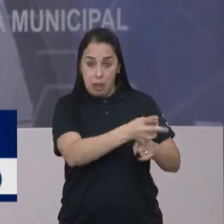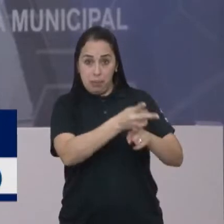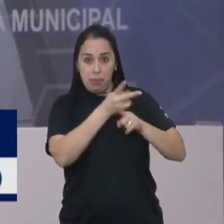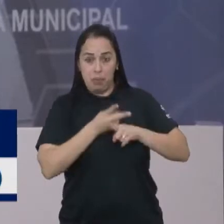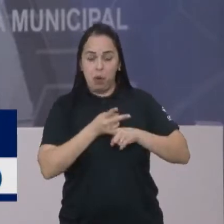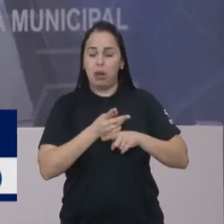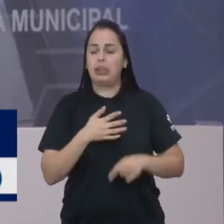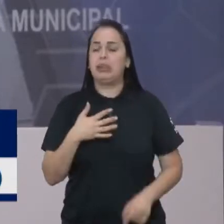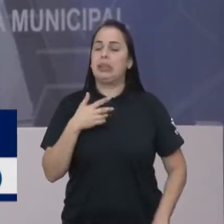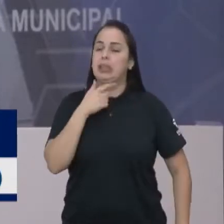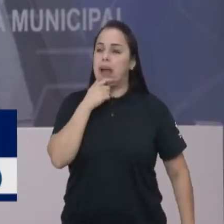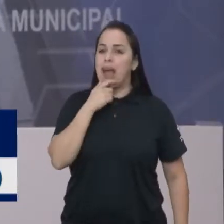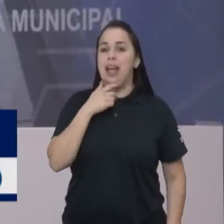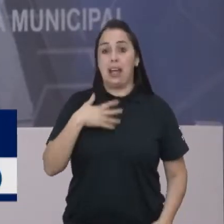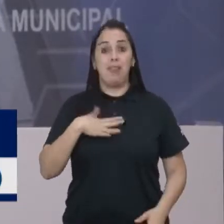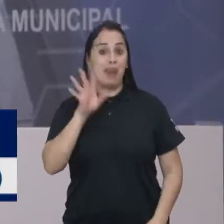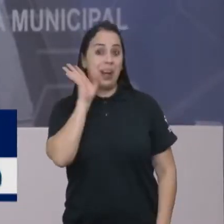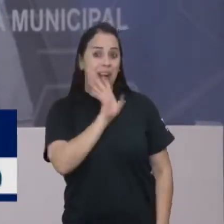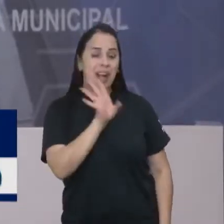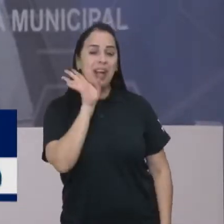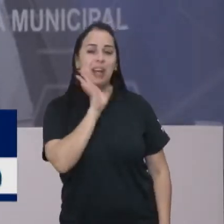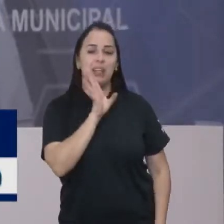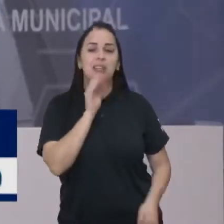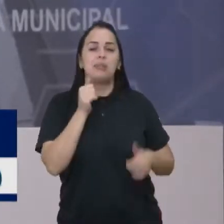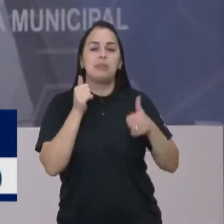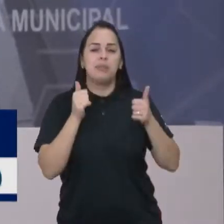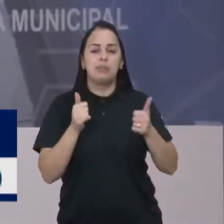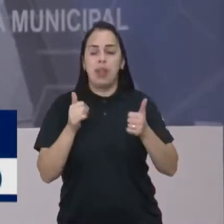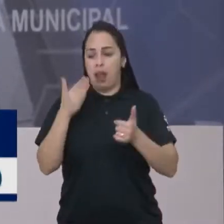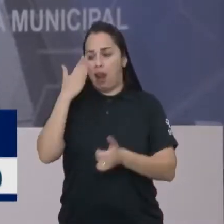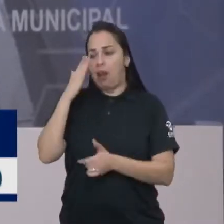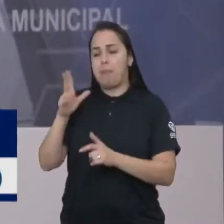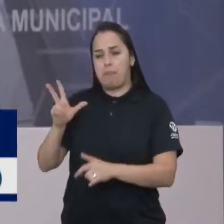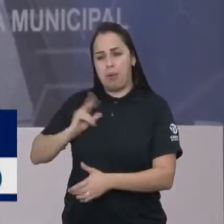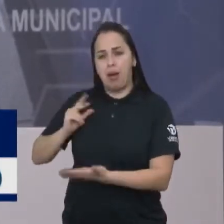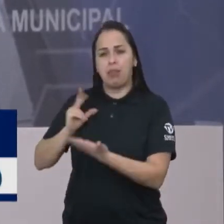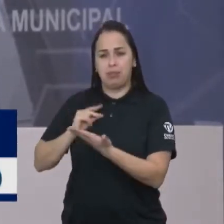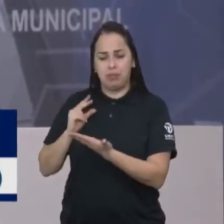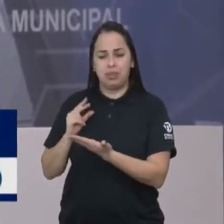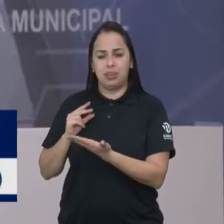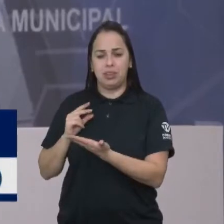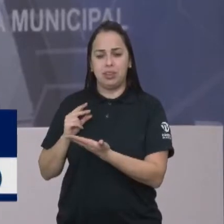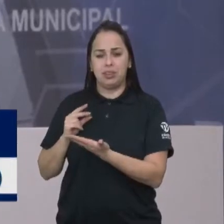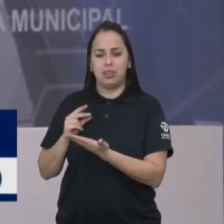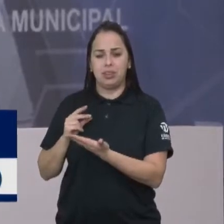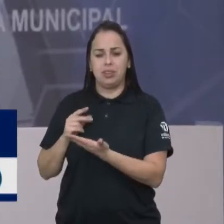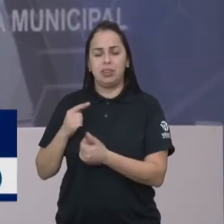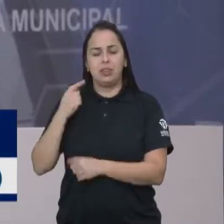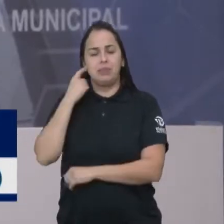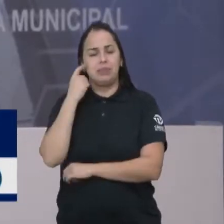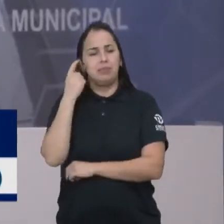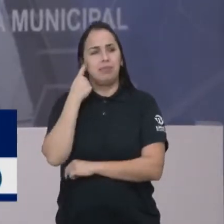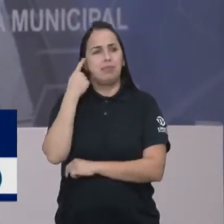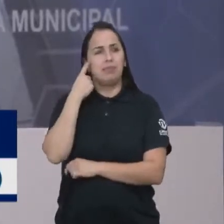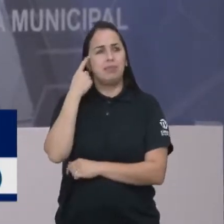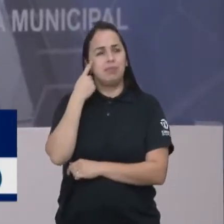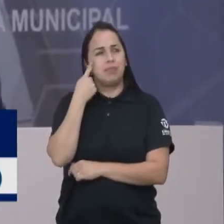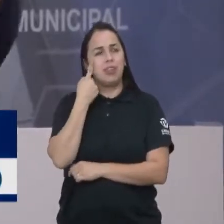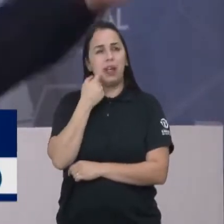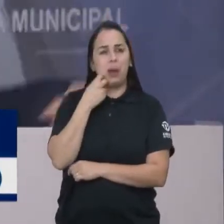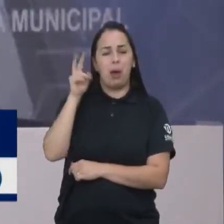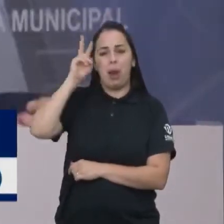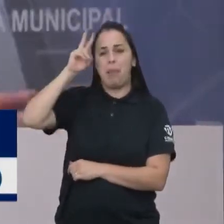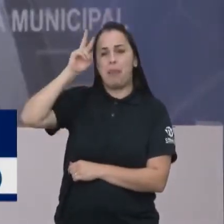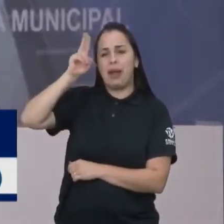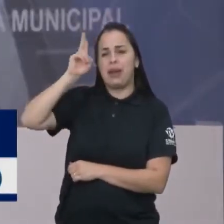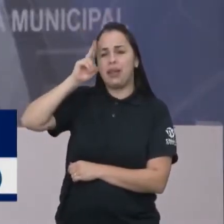homenagem. Eu falei, pô, que beleza, cara, mais do que merecido, né? Aí discorri algumas coisas que eu tinha feito junto com o Ricardo, que eu